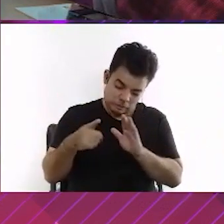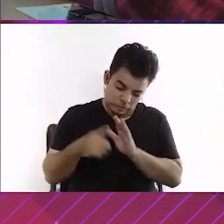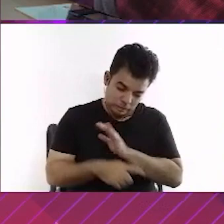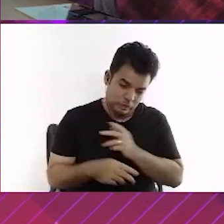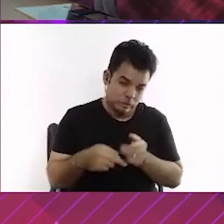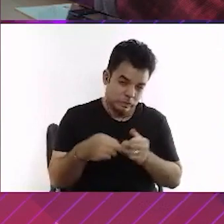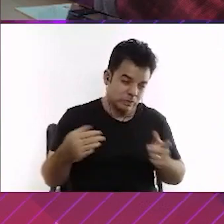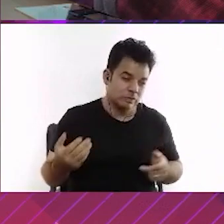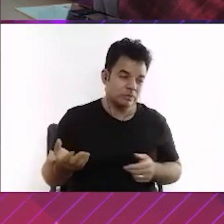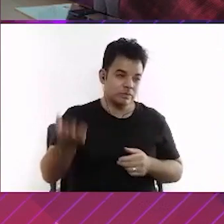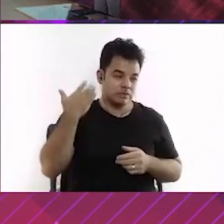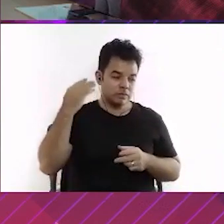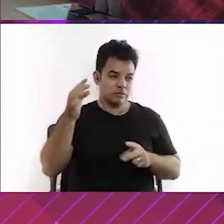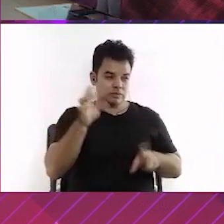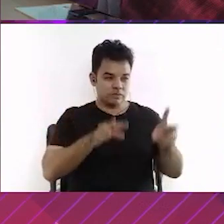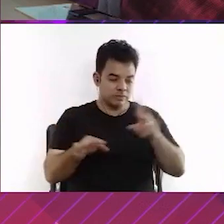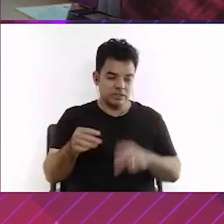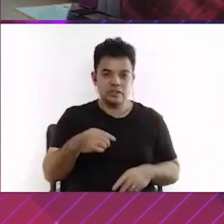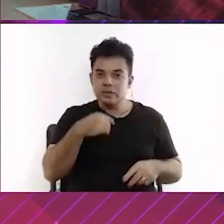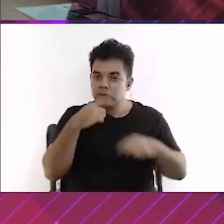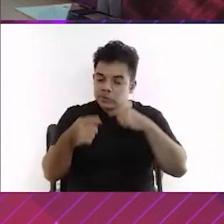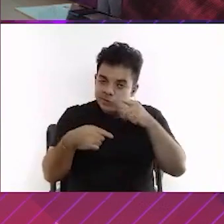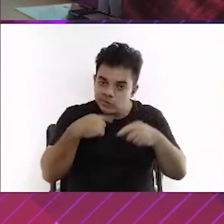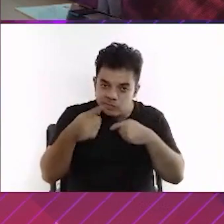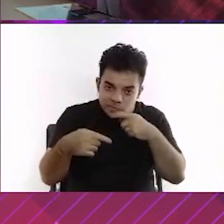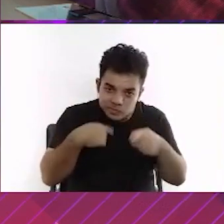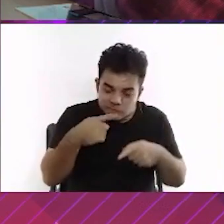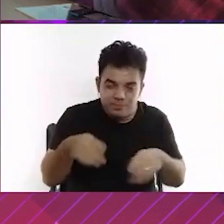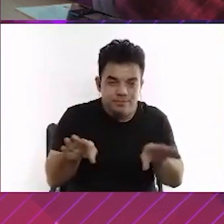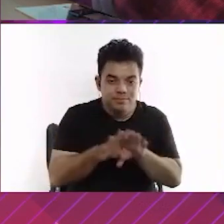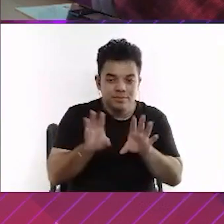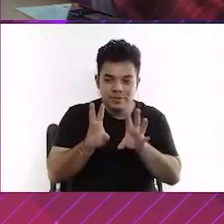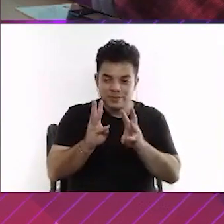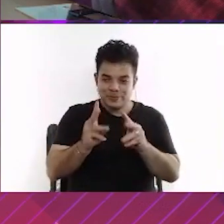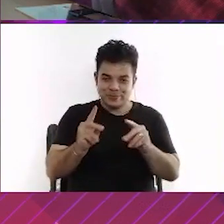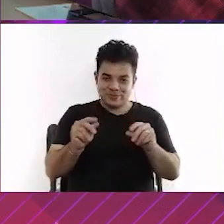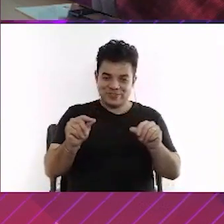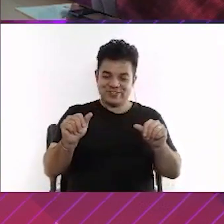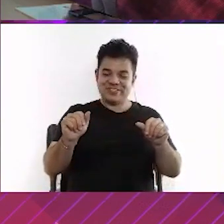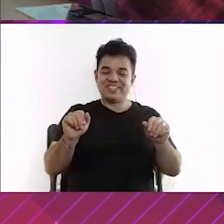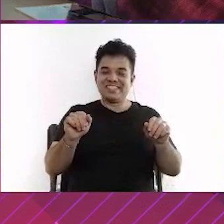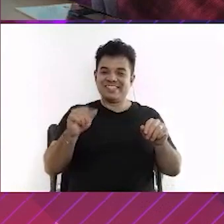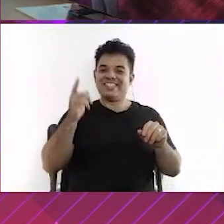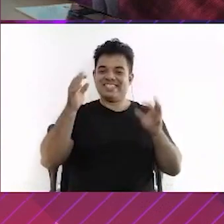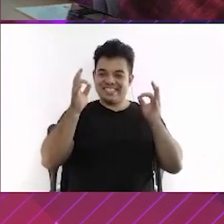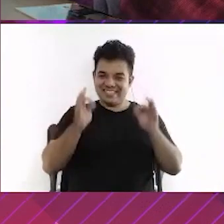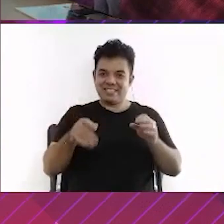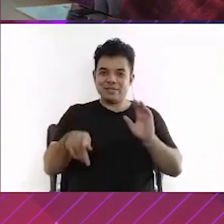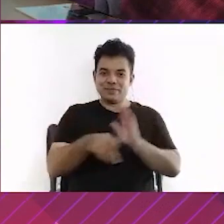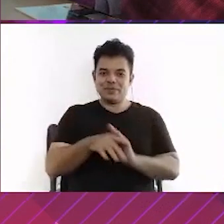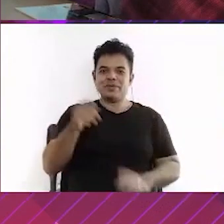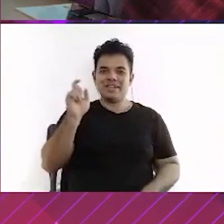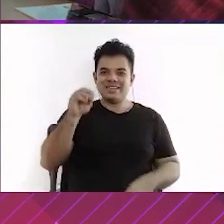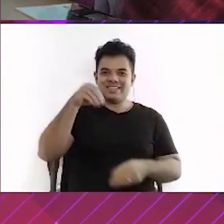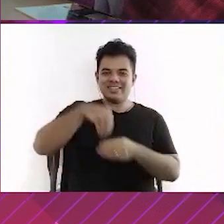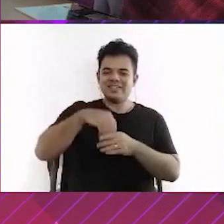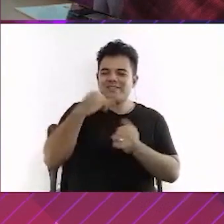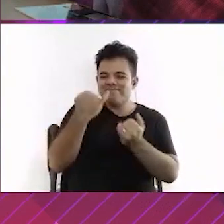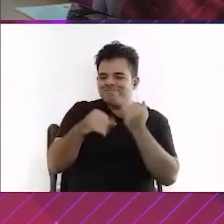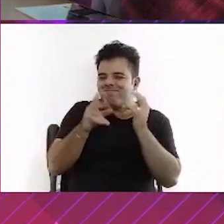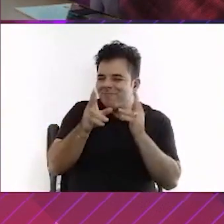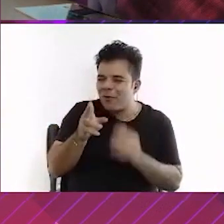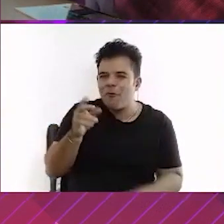antes vista no mistério, sendo desintegrada a um estágio de algoritmo. Né? Então,